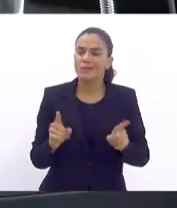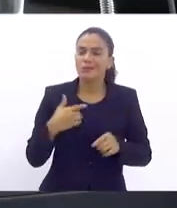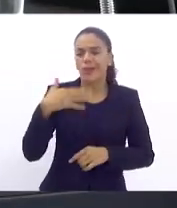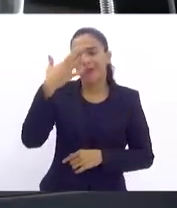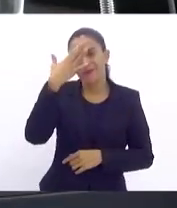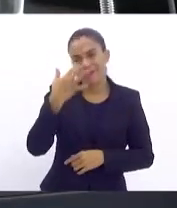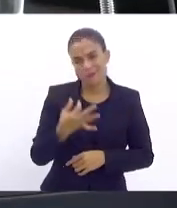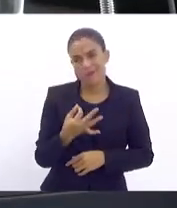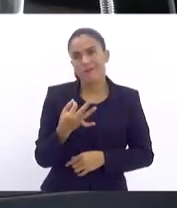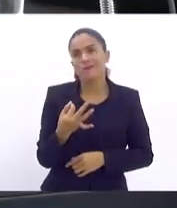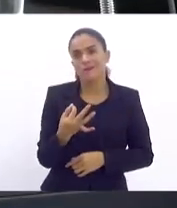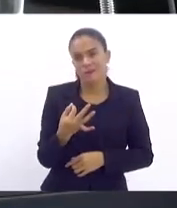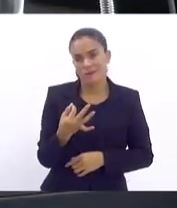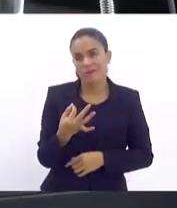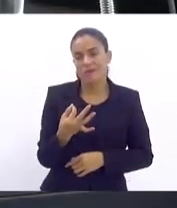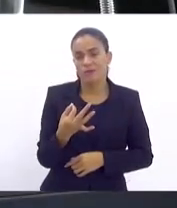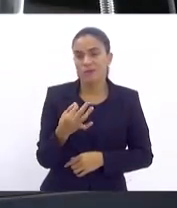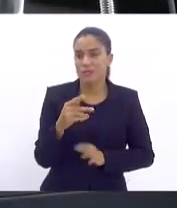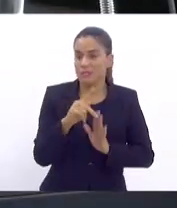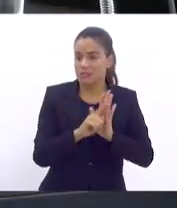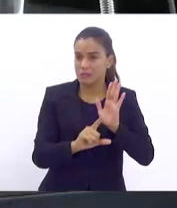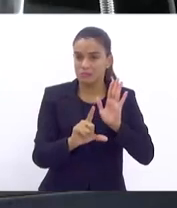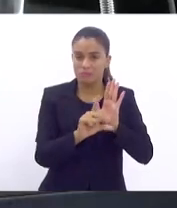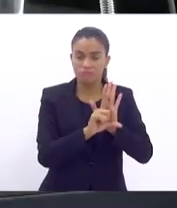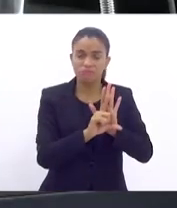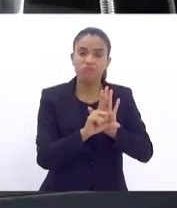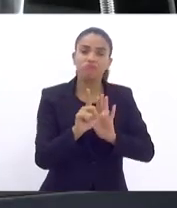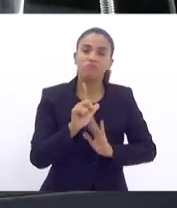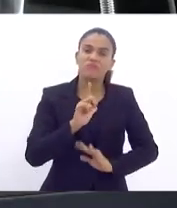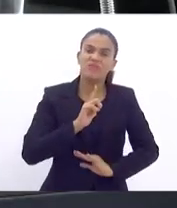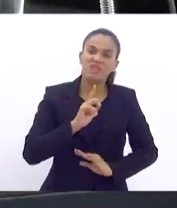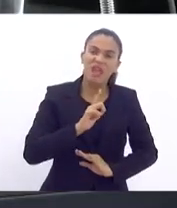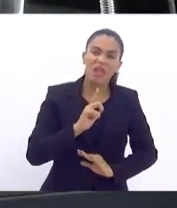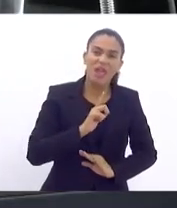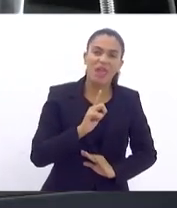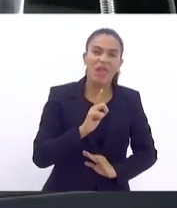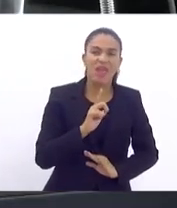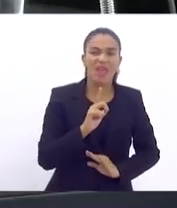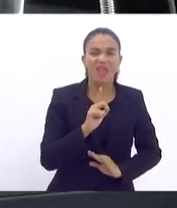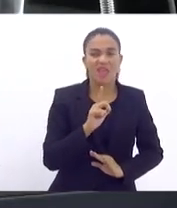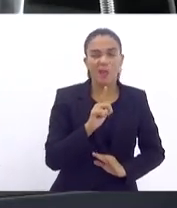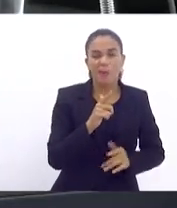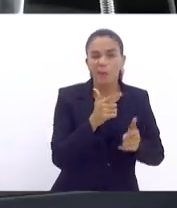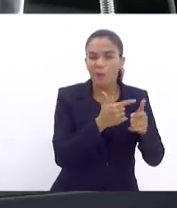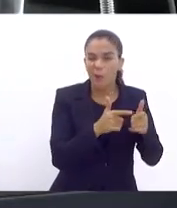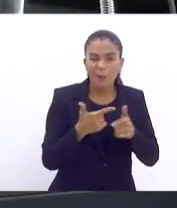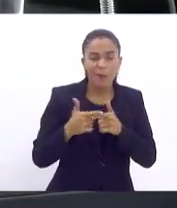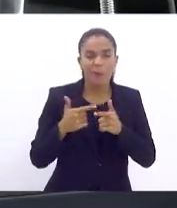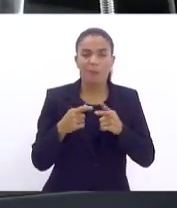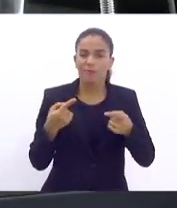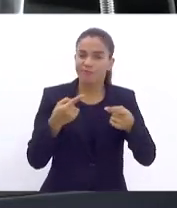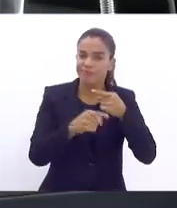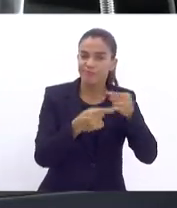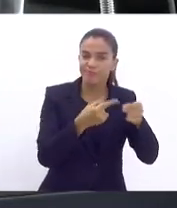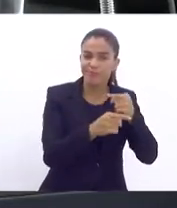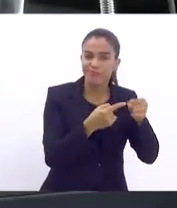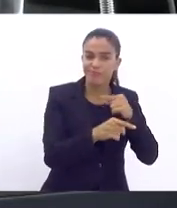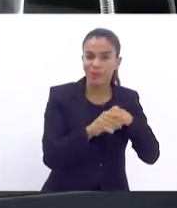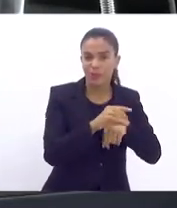que o projeto aivado de vício formal de inconstitucionalidade porque